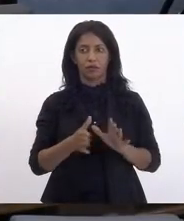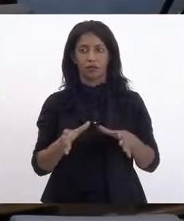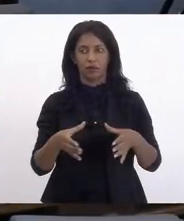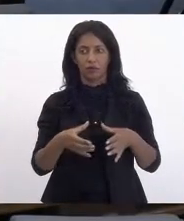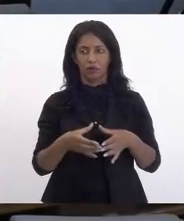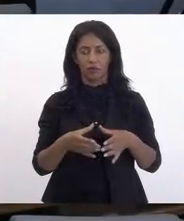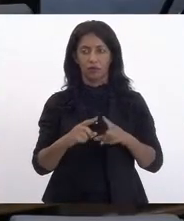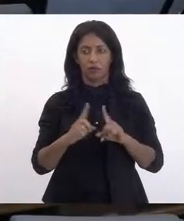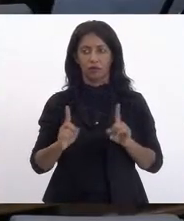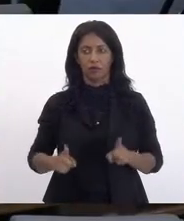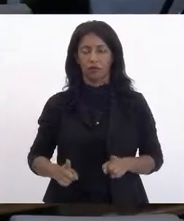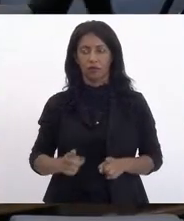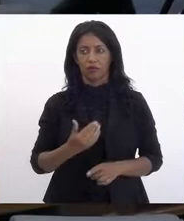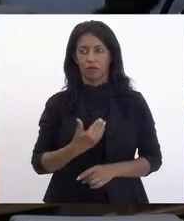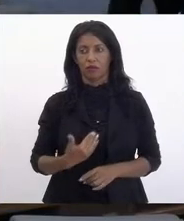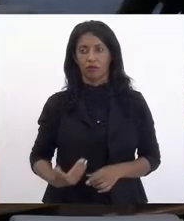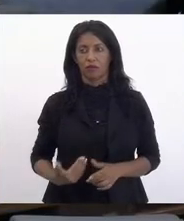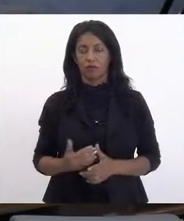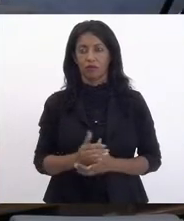pela Servidores Públicos.